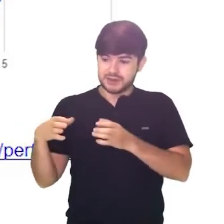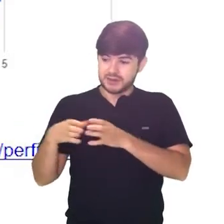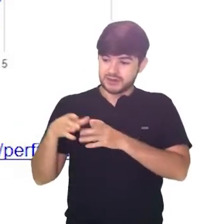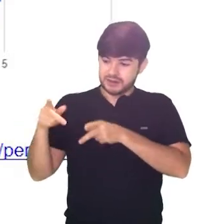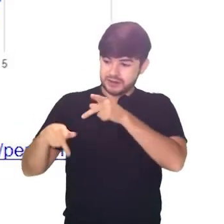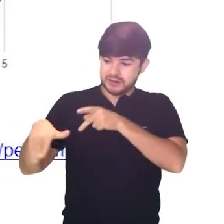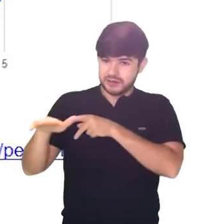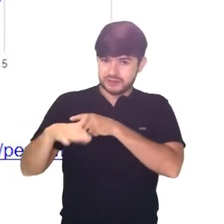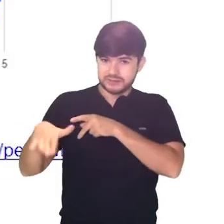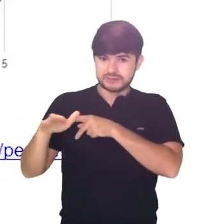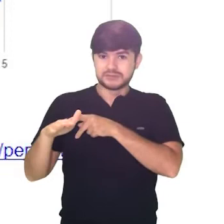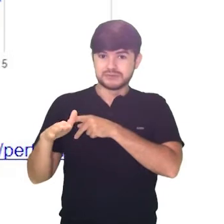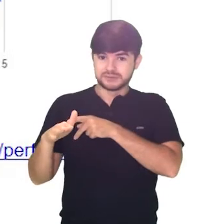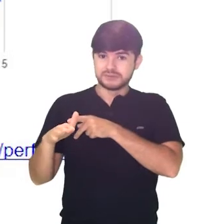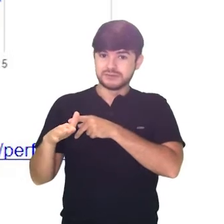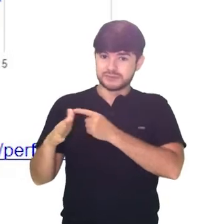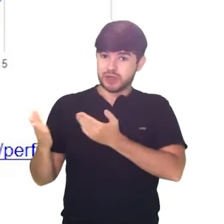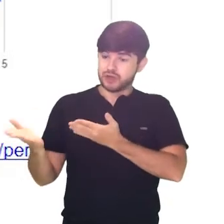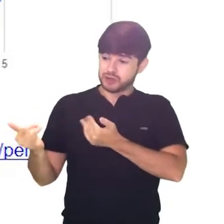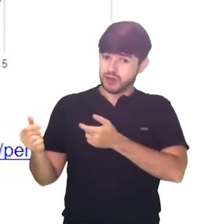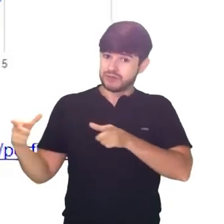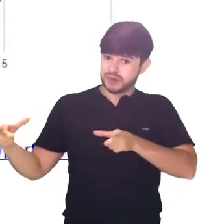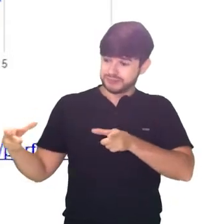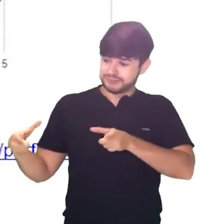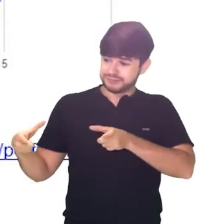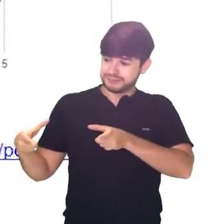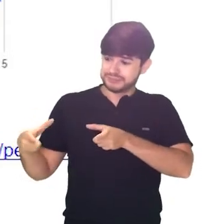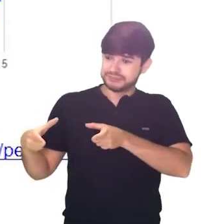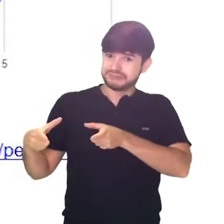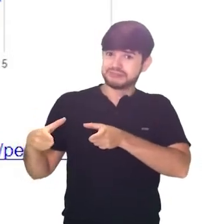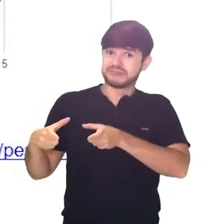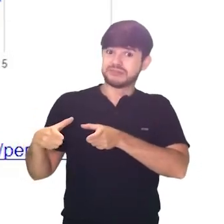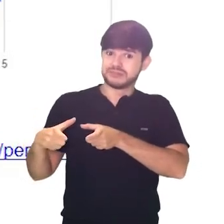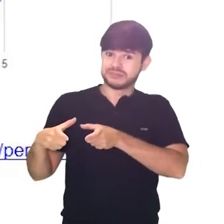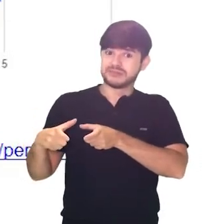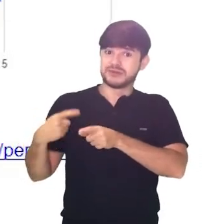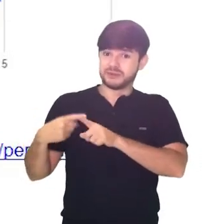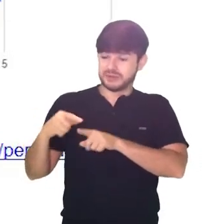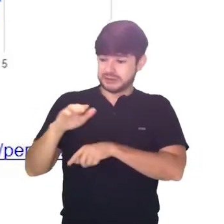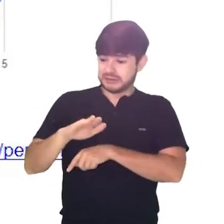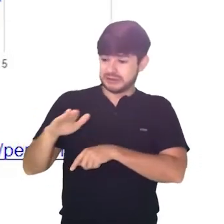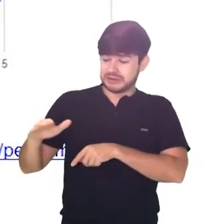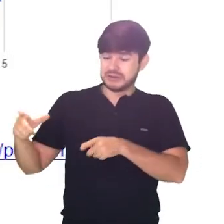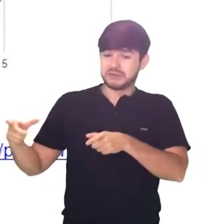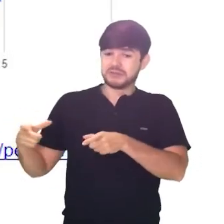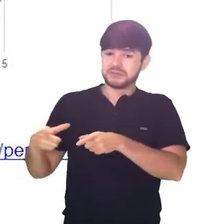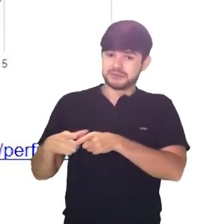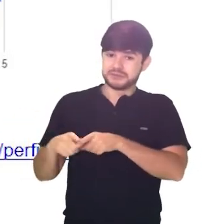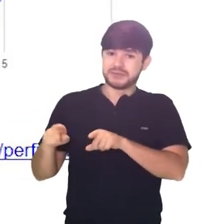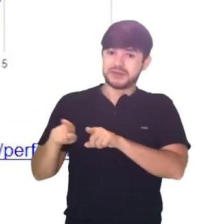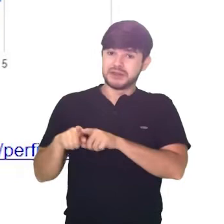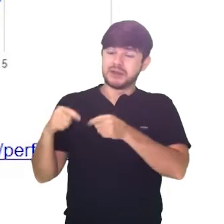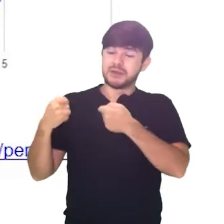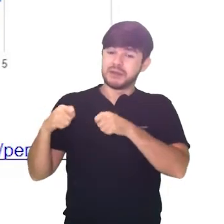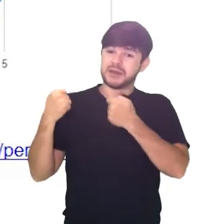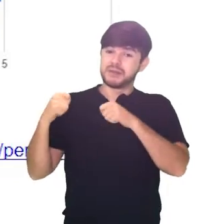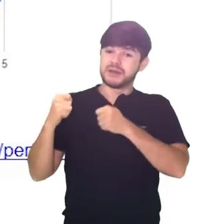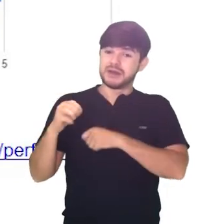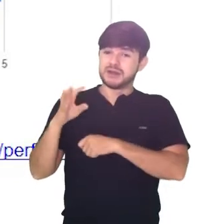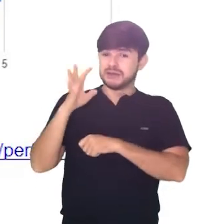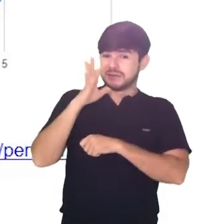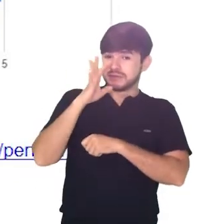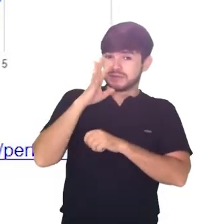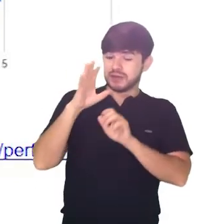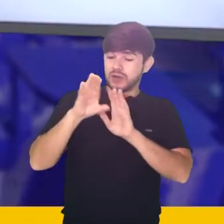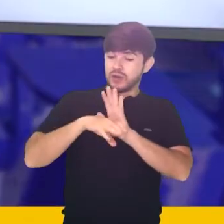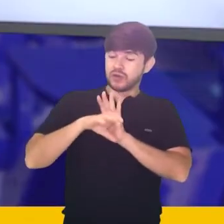de Caruaru ela está diminuindo, de alguma forma, né, esse número de crianças. E aí, a gente precisa olhar para o nosso conceito da